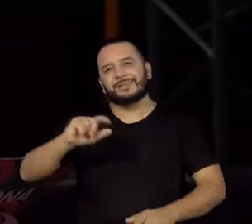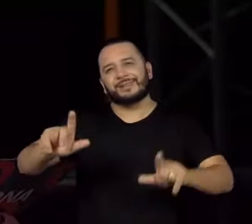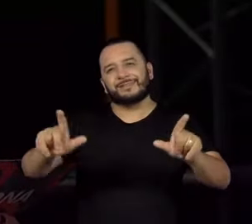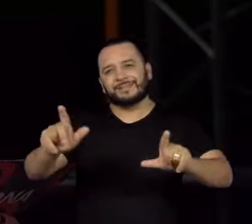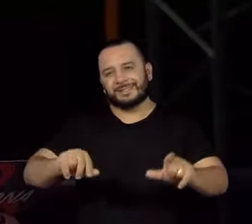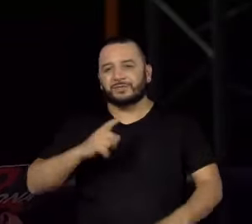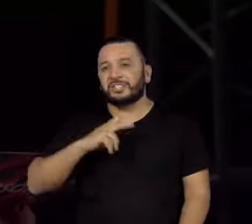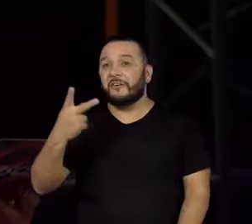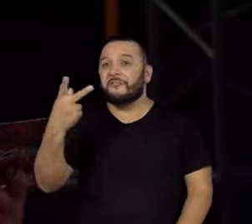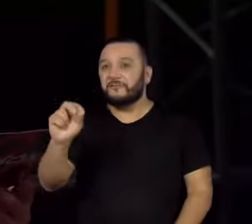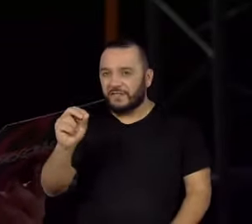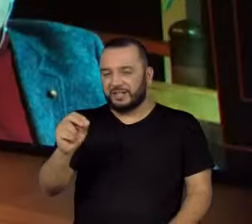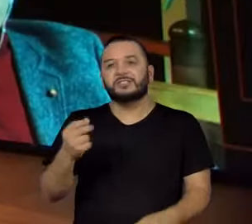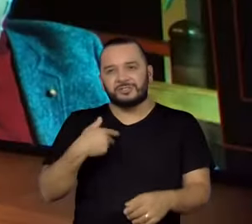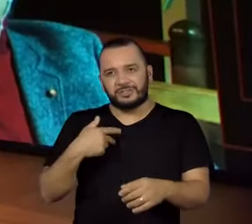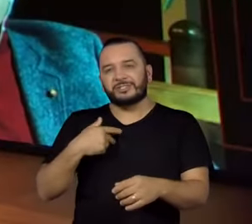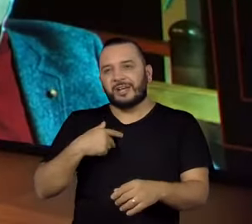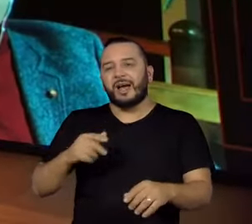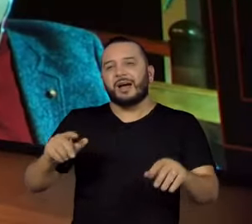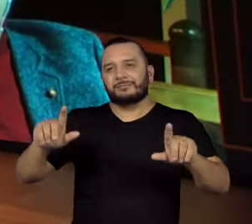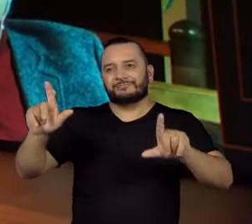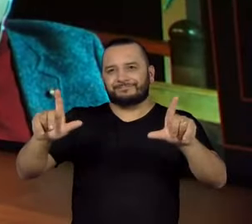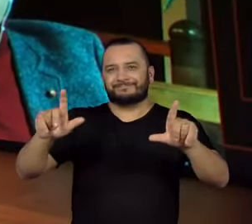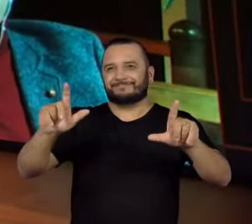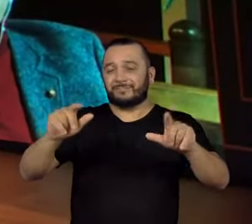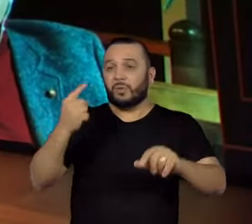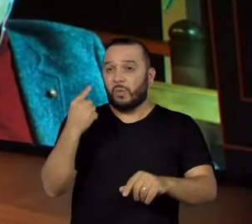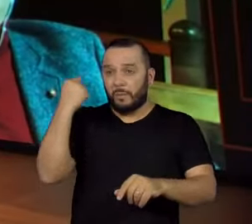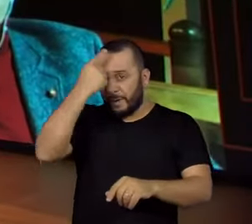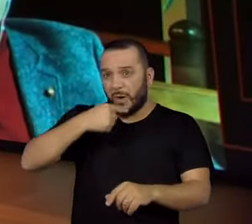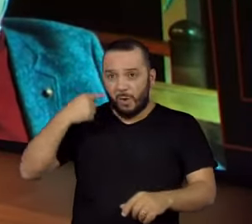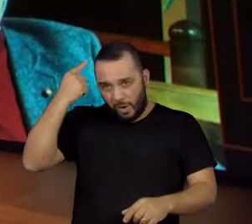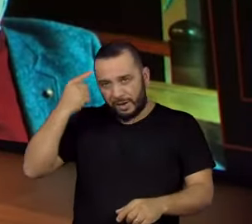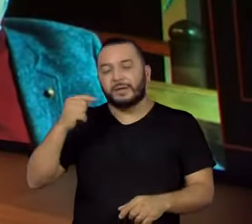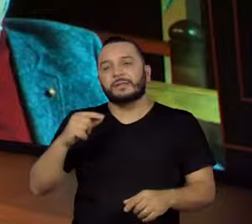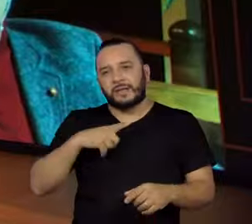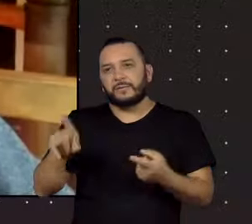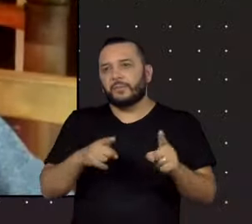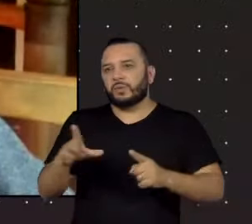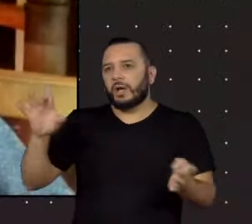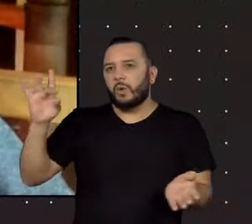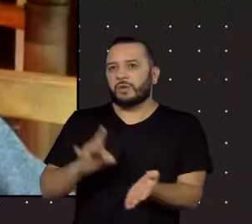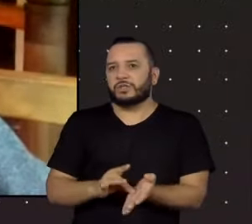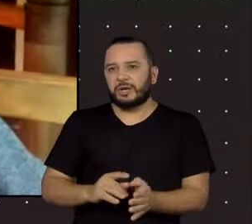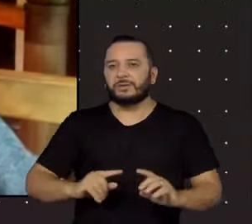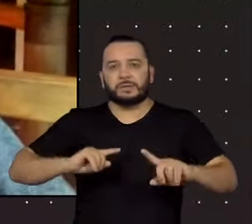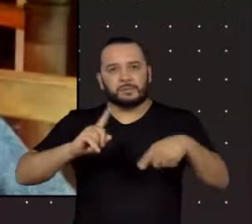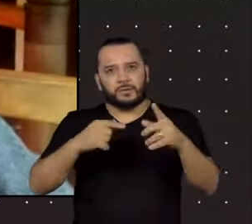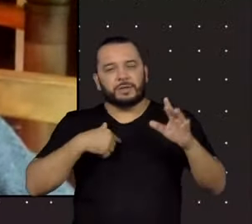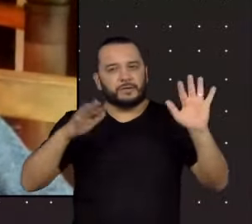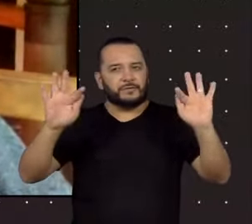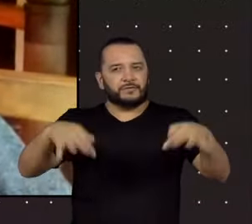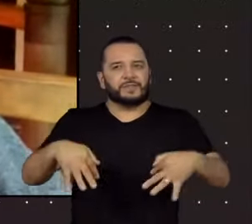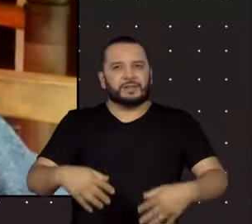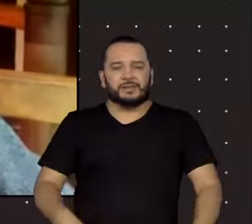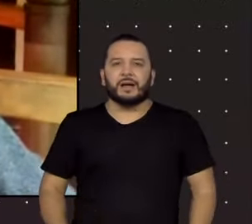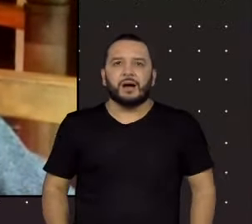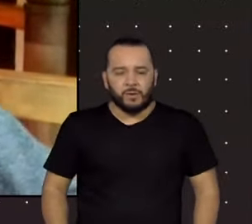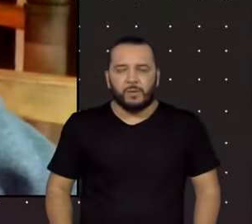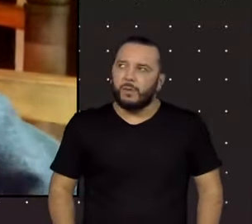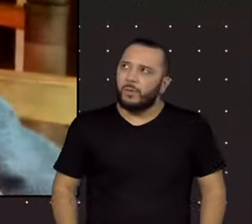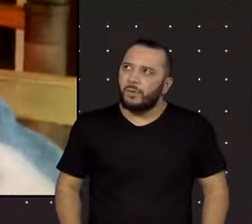20 capítulos de 1 hora de duração, com música absolutamente original. Só no final, quando o Diadorim fica